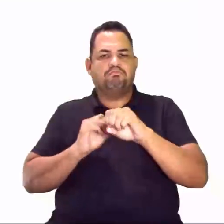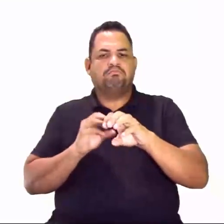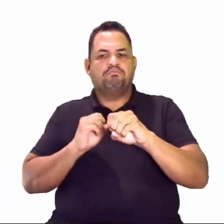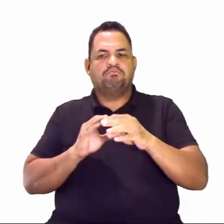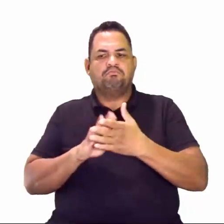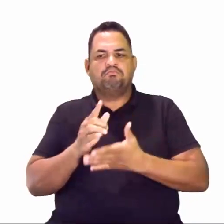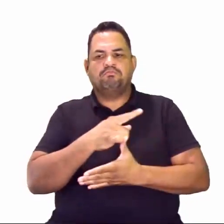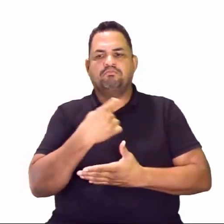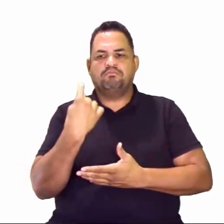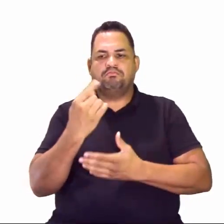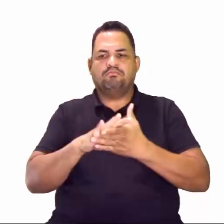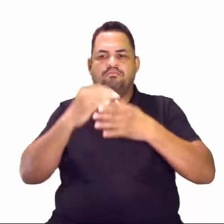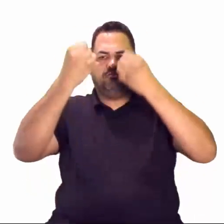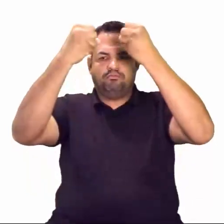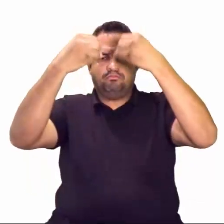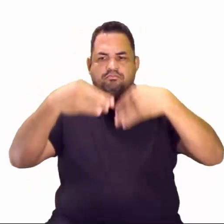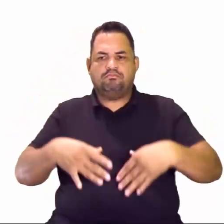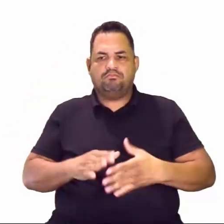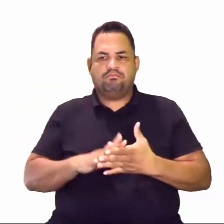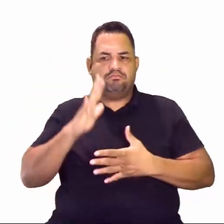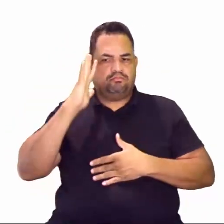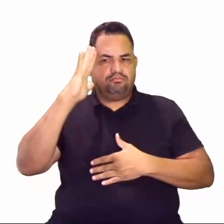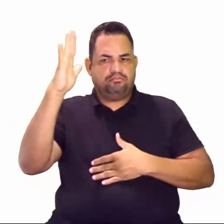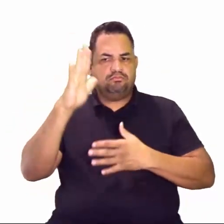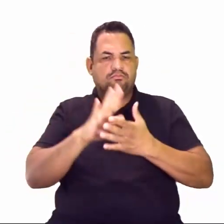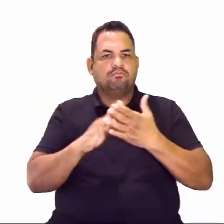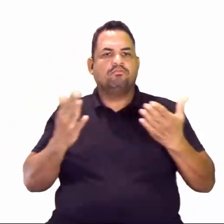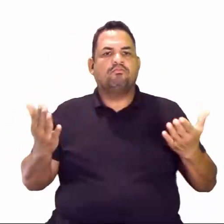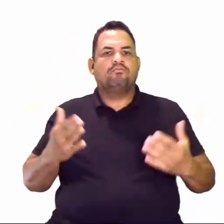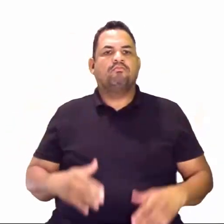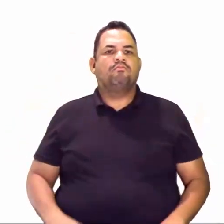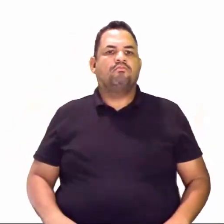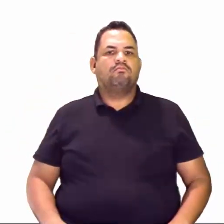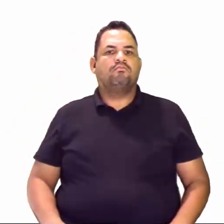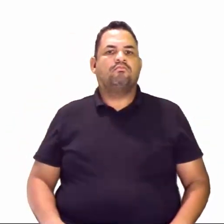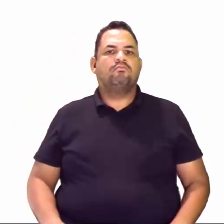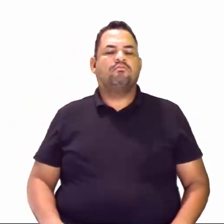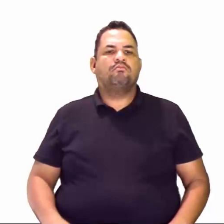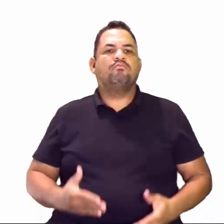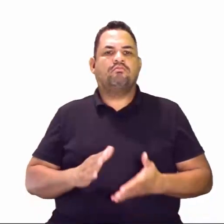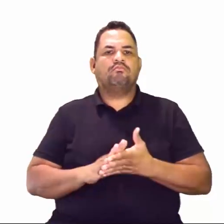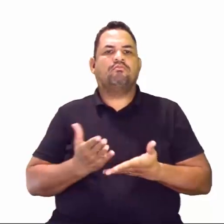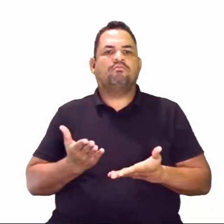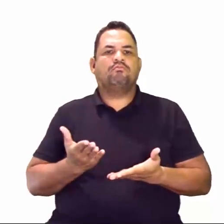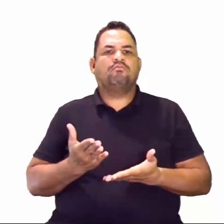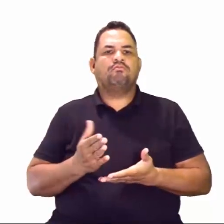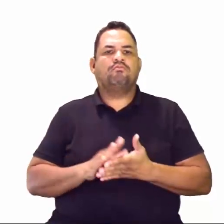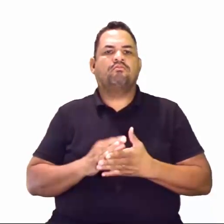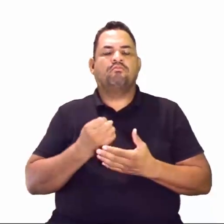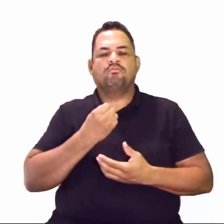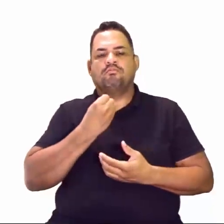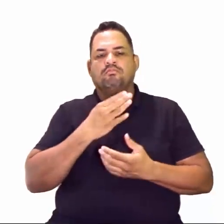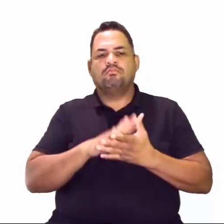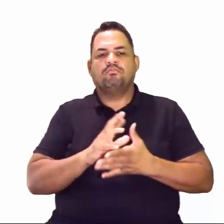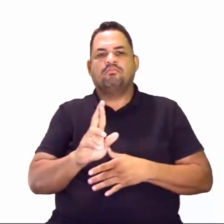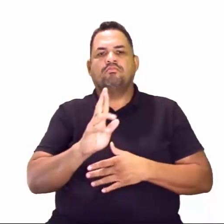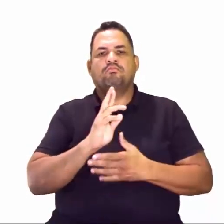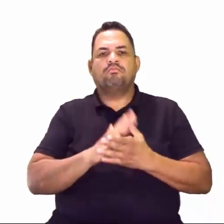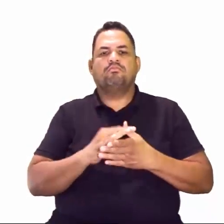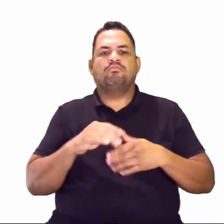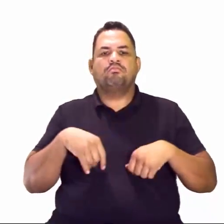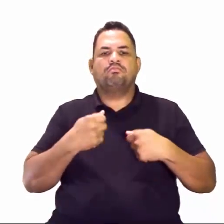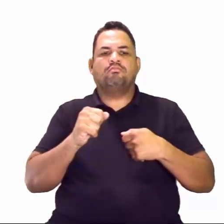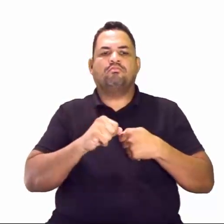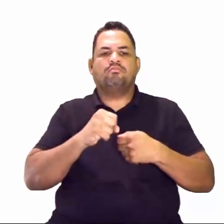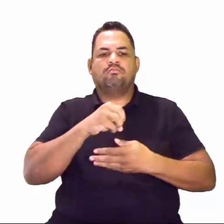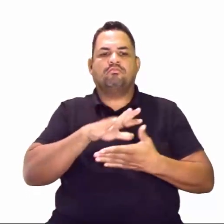ensinamentos do que nós abordamos durante a teoria, então, com certeza, você deve ter bons resultados na resolução